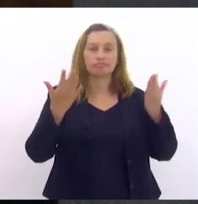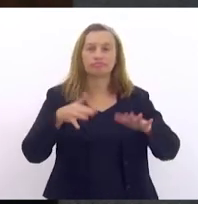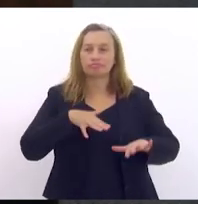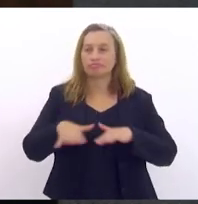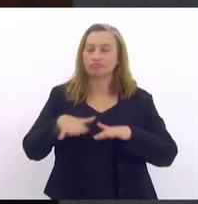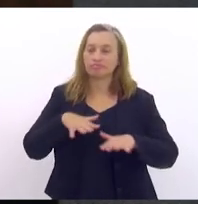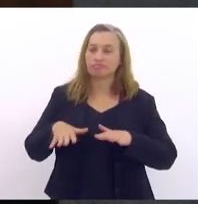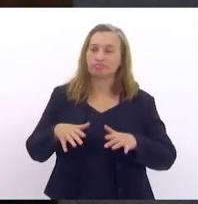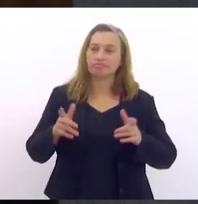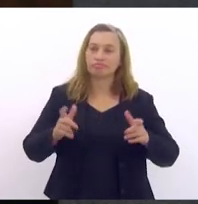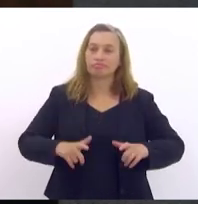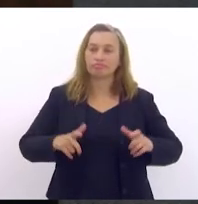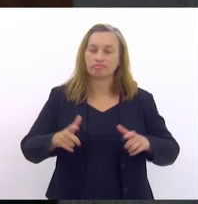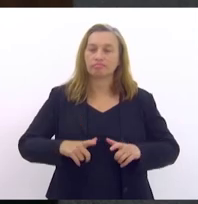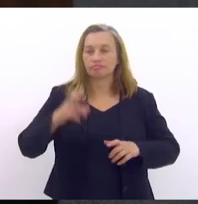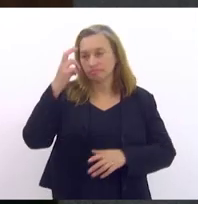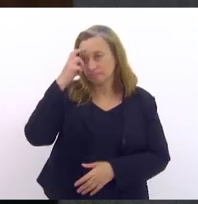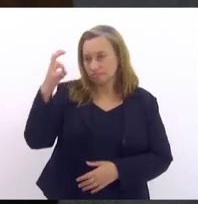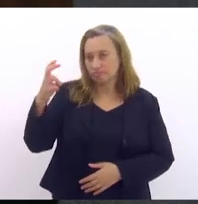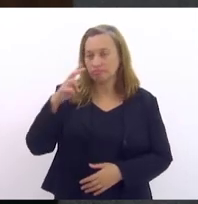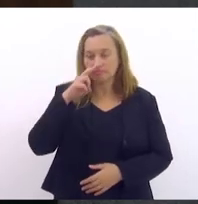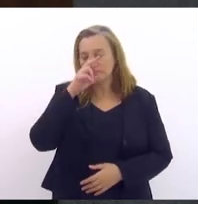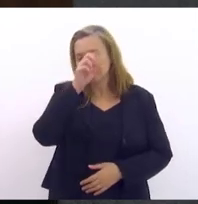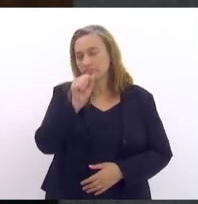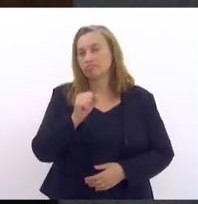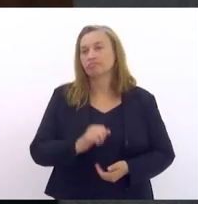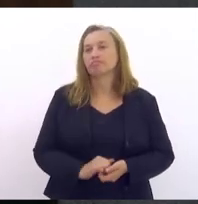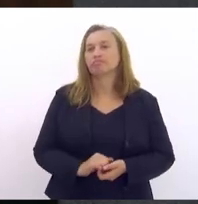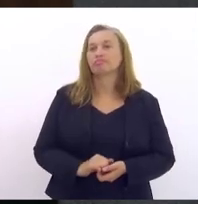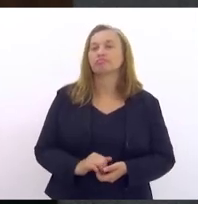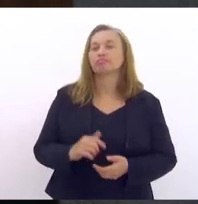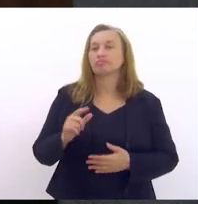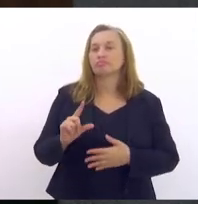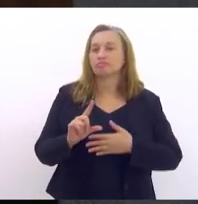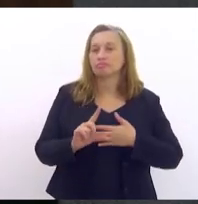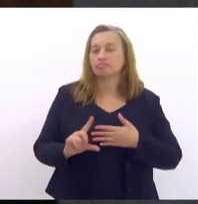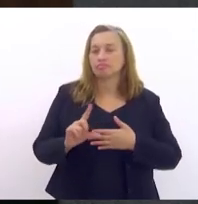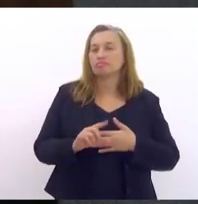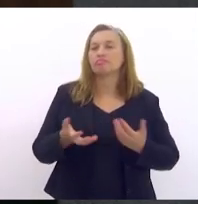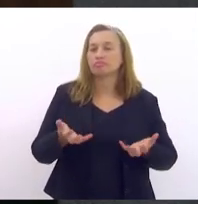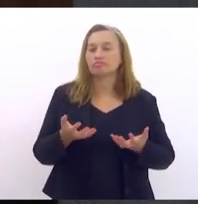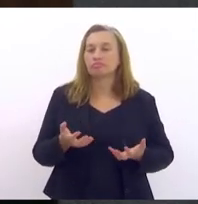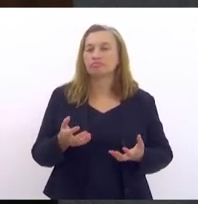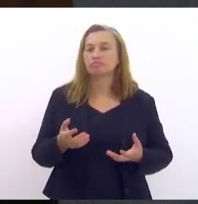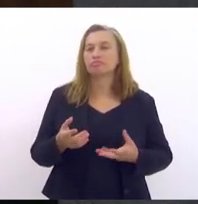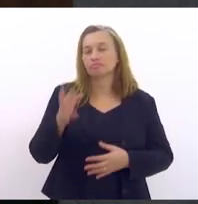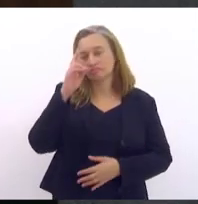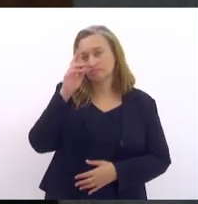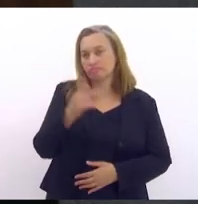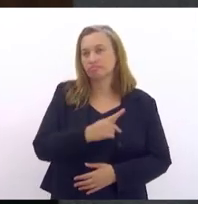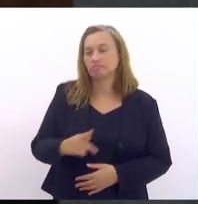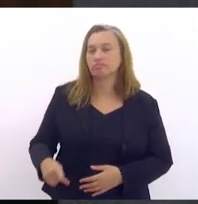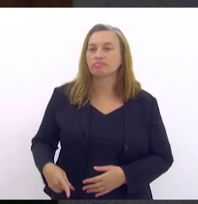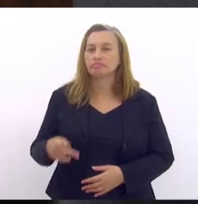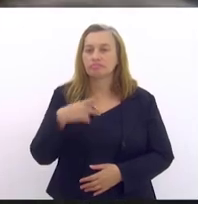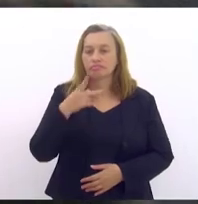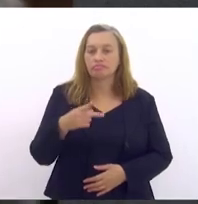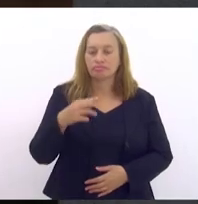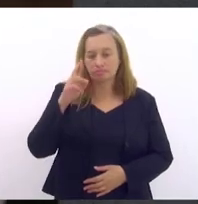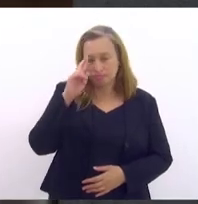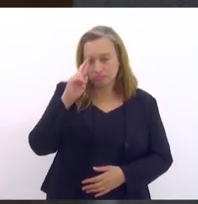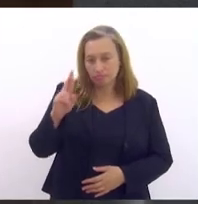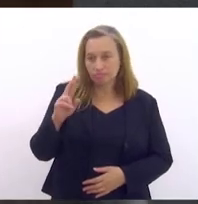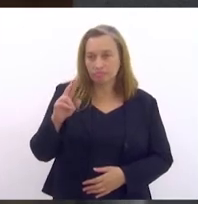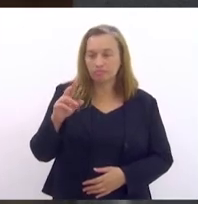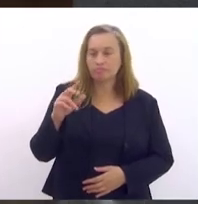a região local com cultura, fortalecendo a literatura. Quero, inclusive, presidente, falar que o dono da